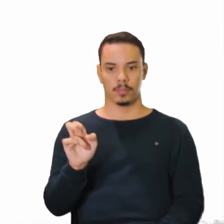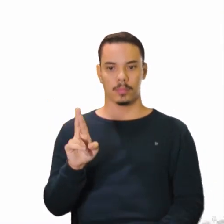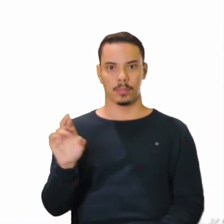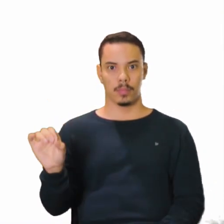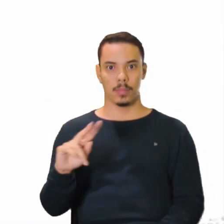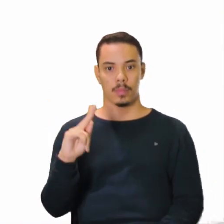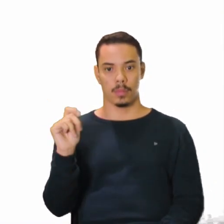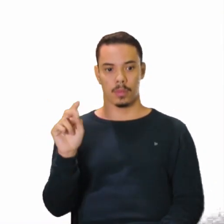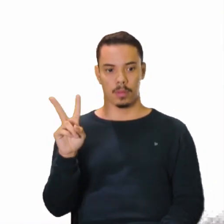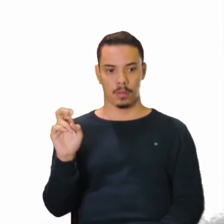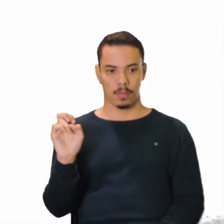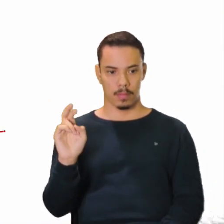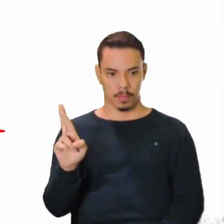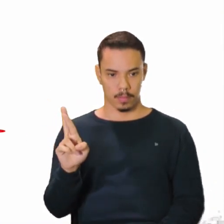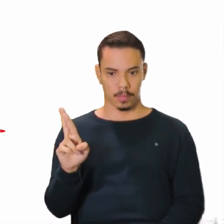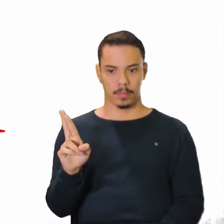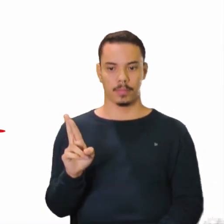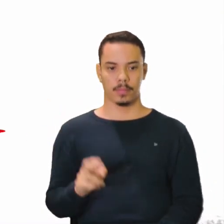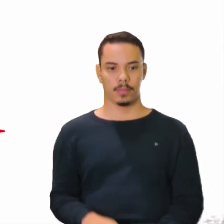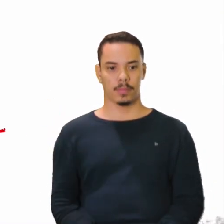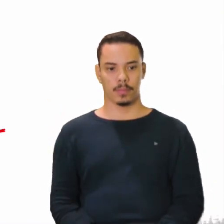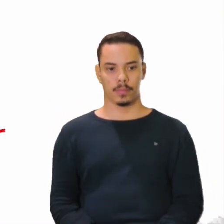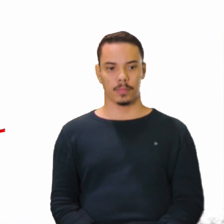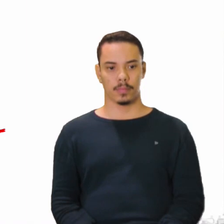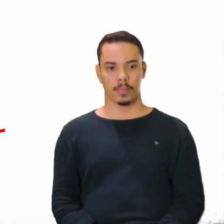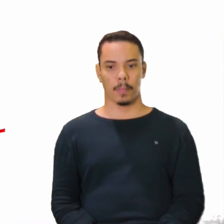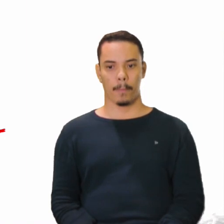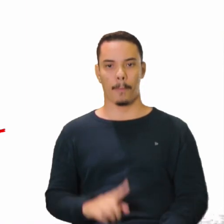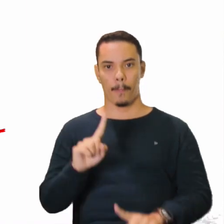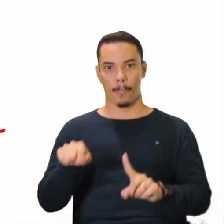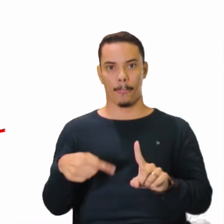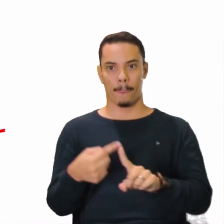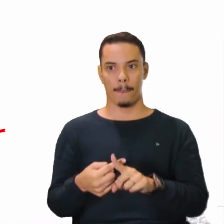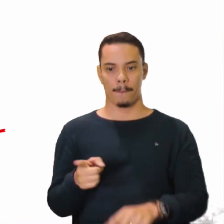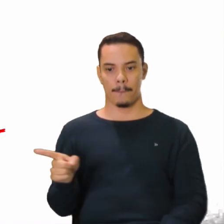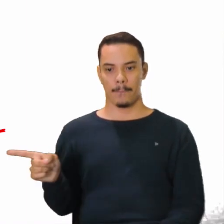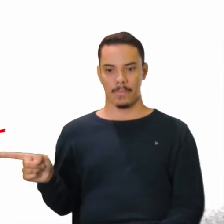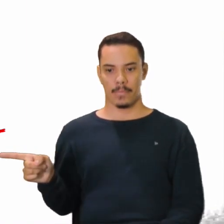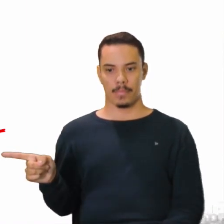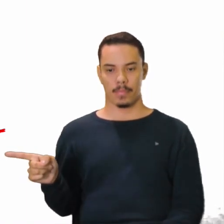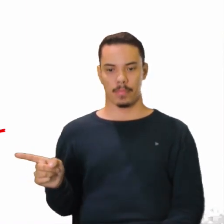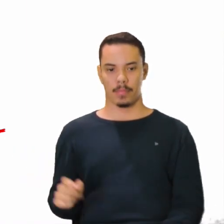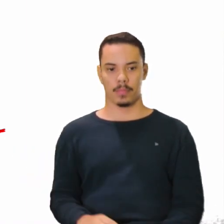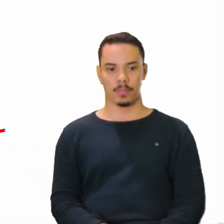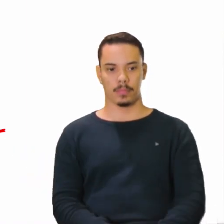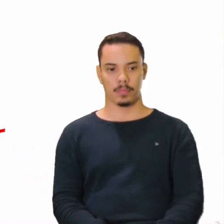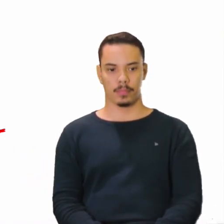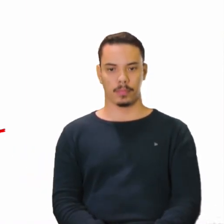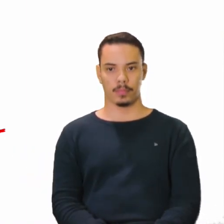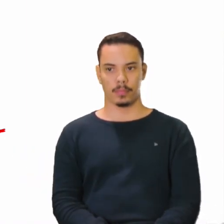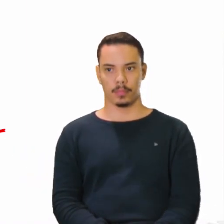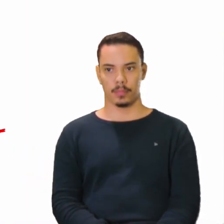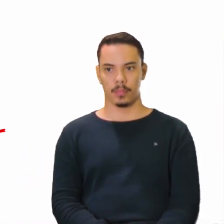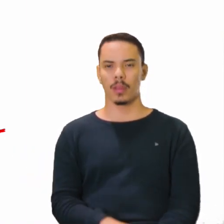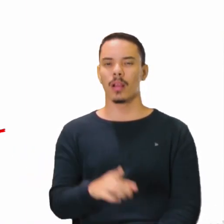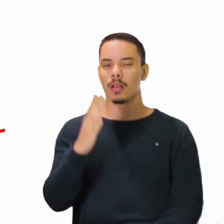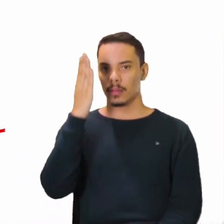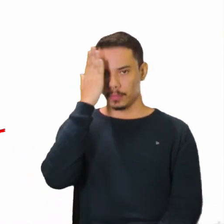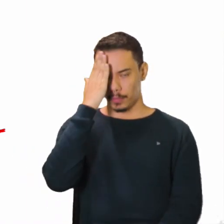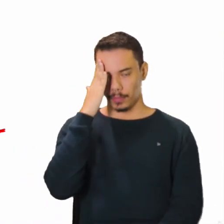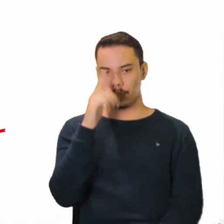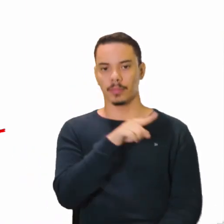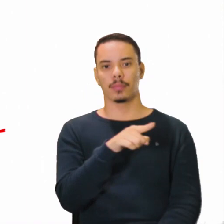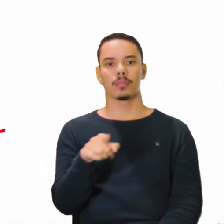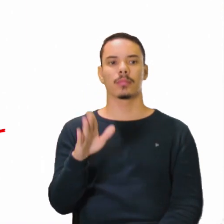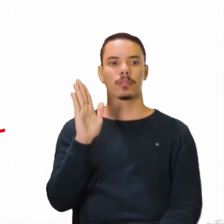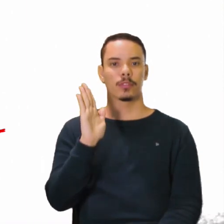ou haver, mais o infinitivo. Calma, eu sei que você